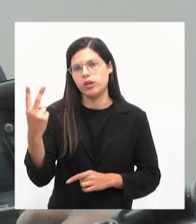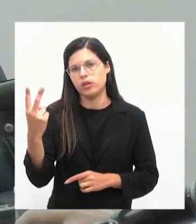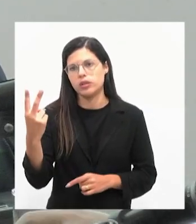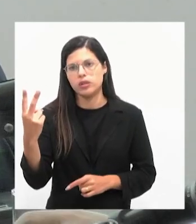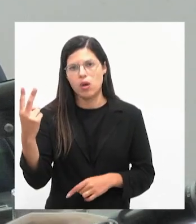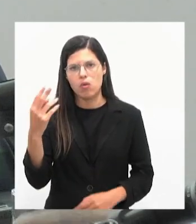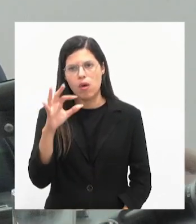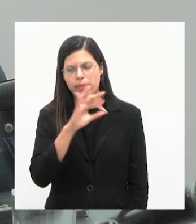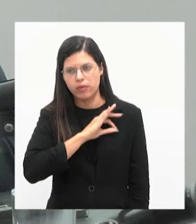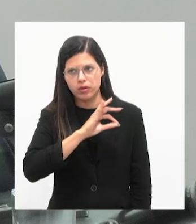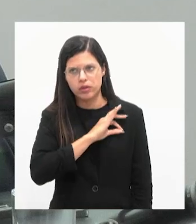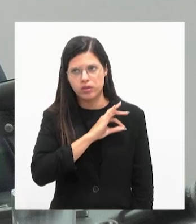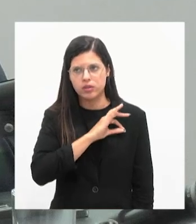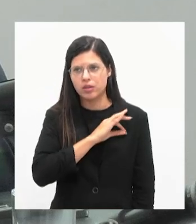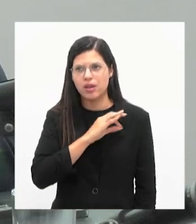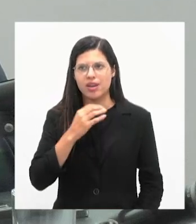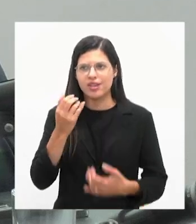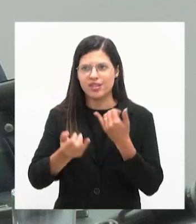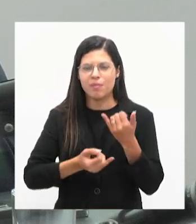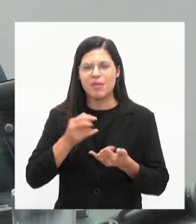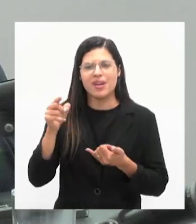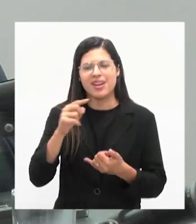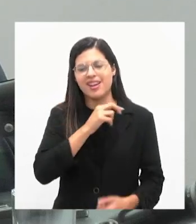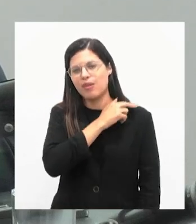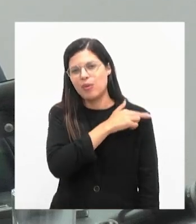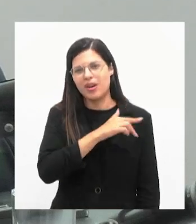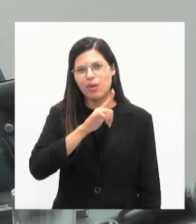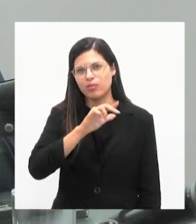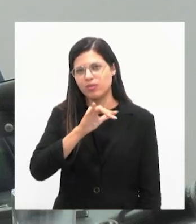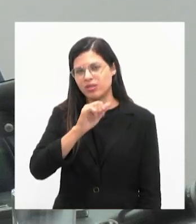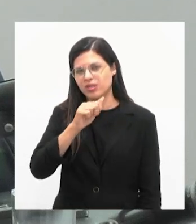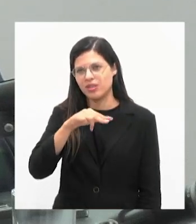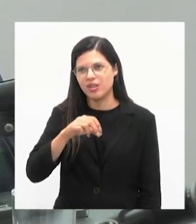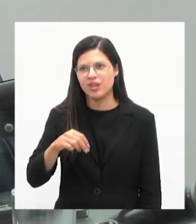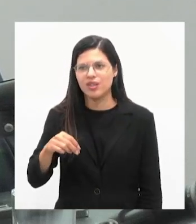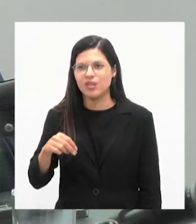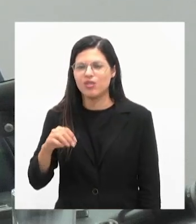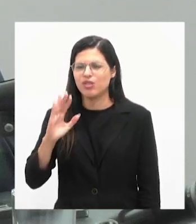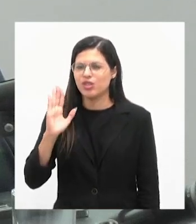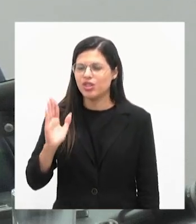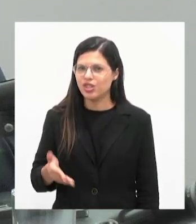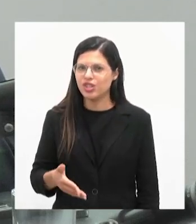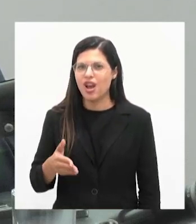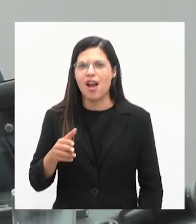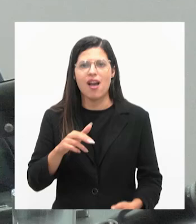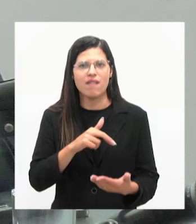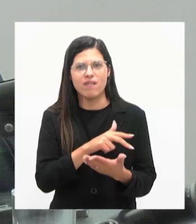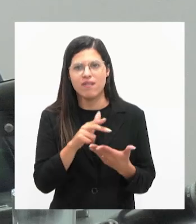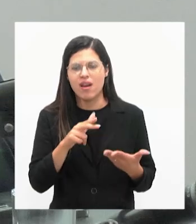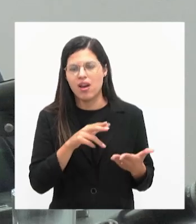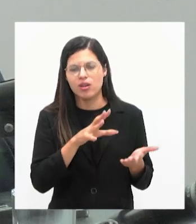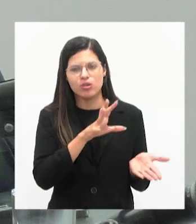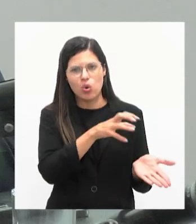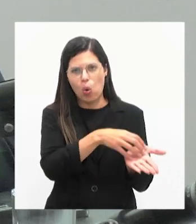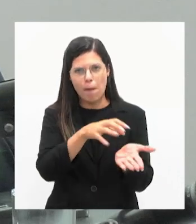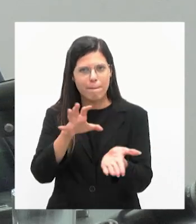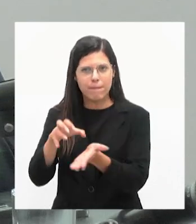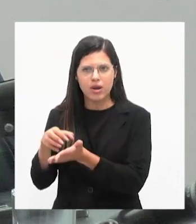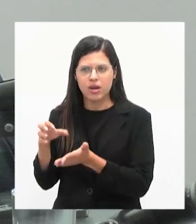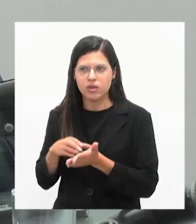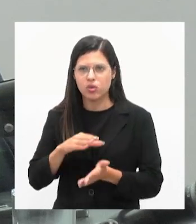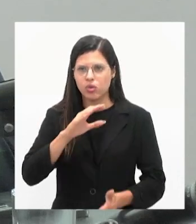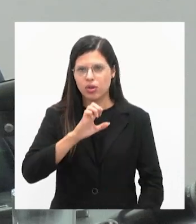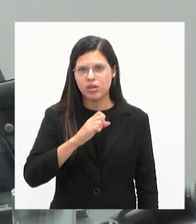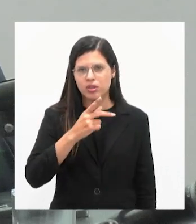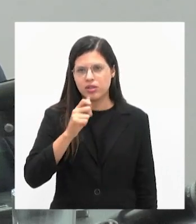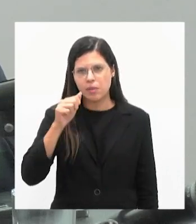A gente brinca que o Coronel Luciano é carreirista, né? Ele tem uma carreira, já passou por diversos comandos, já comandou o CEPAM, já